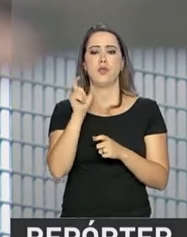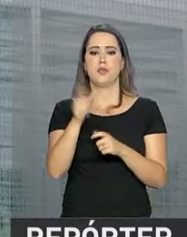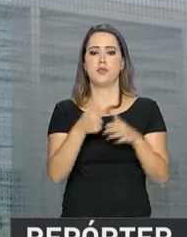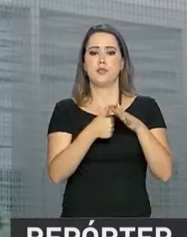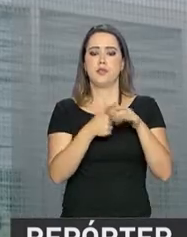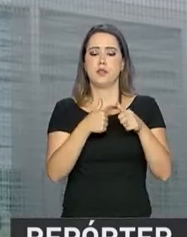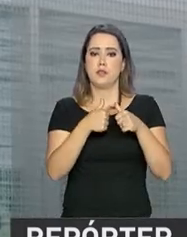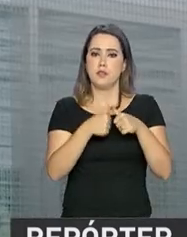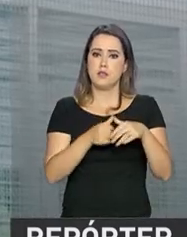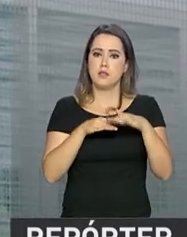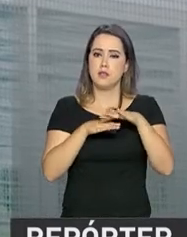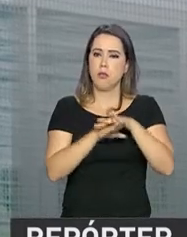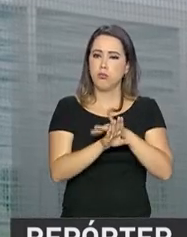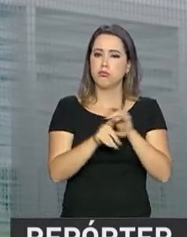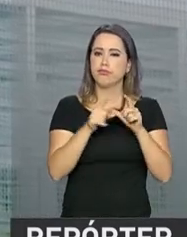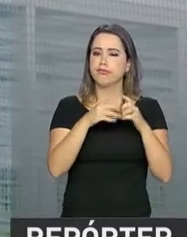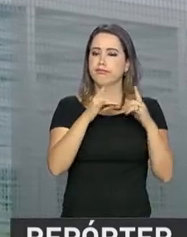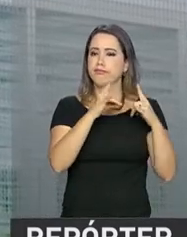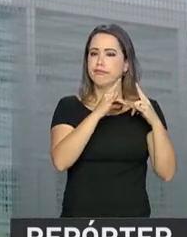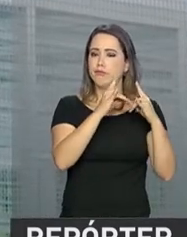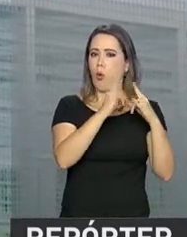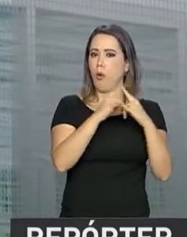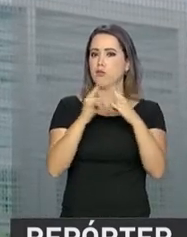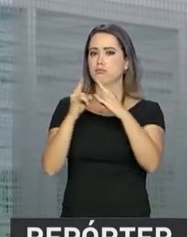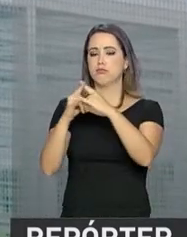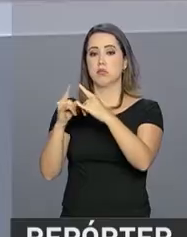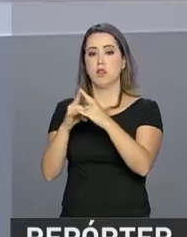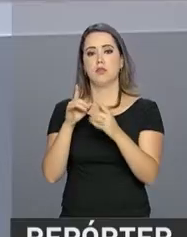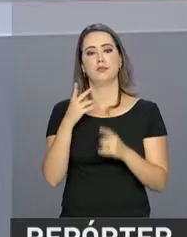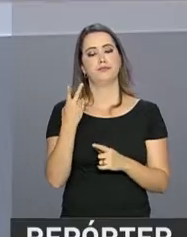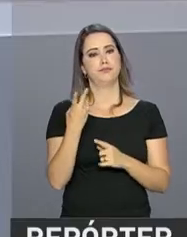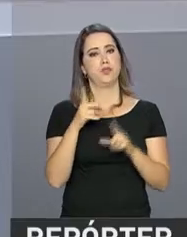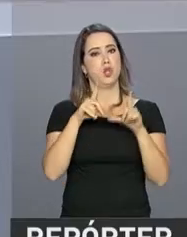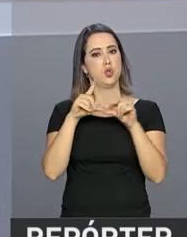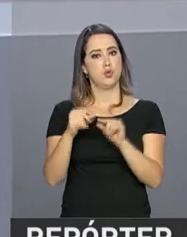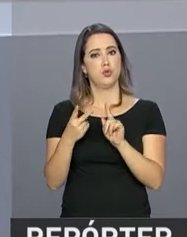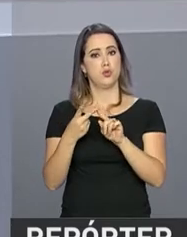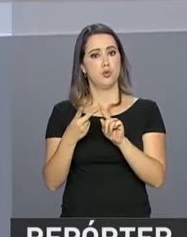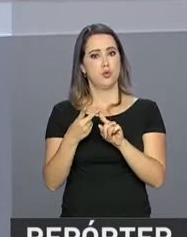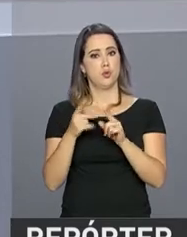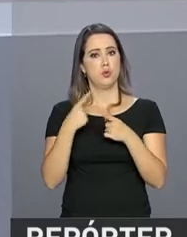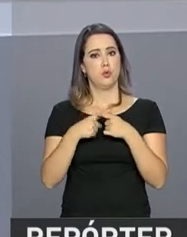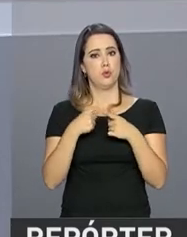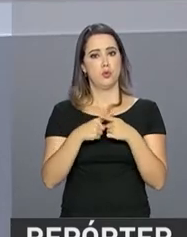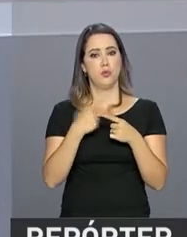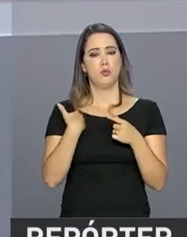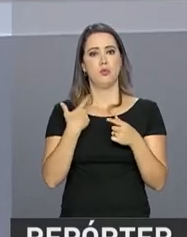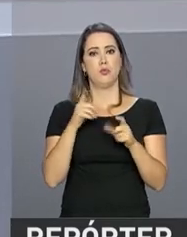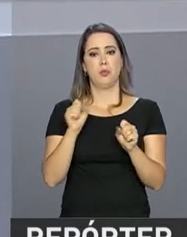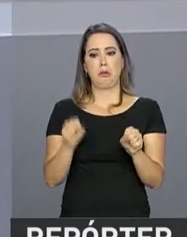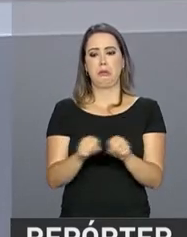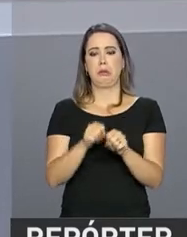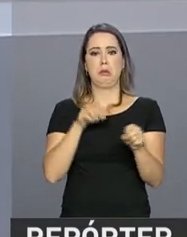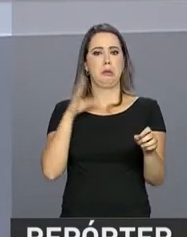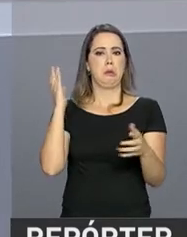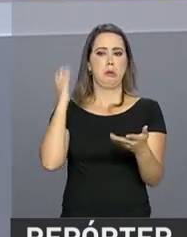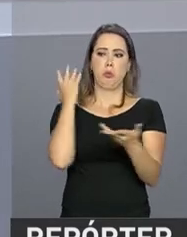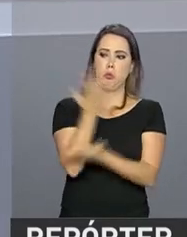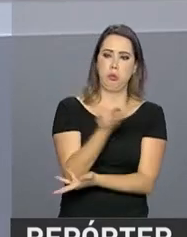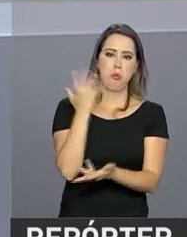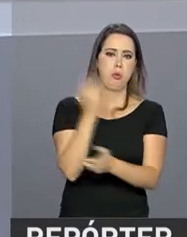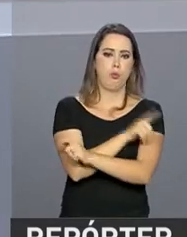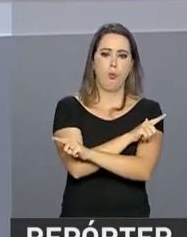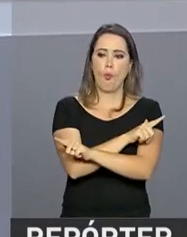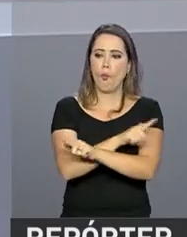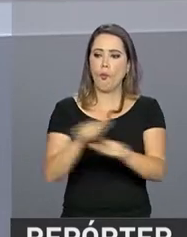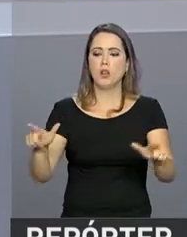o declínio da espécie foi atribuído a dois fatores principais a destruição em larga escala do seu habitat ea captura para